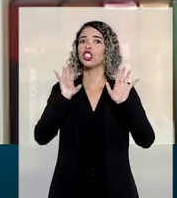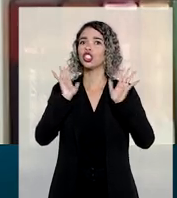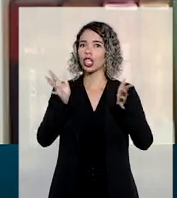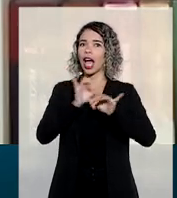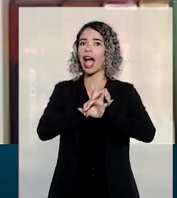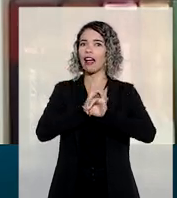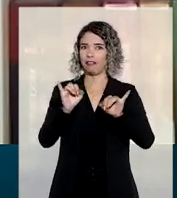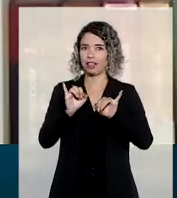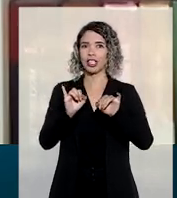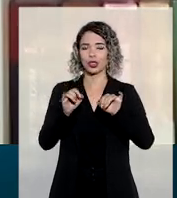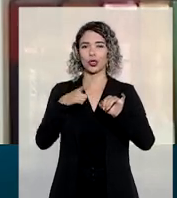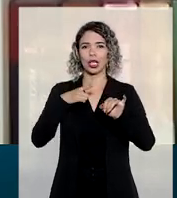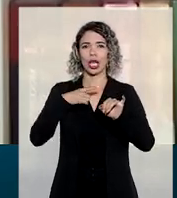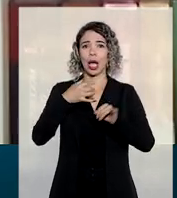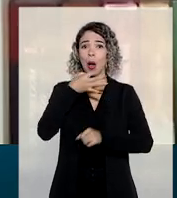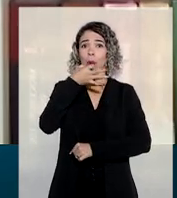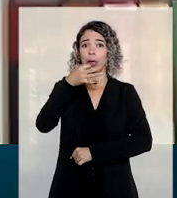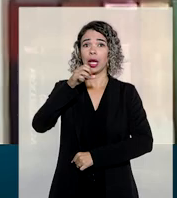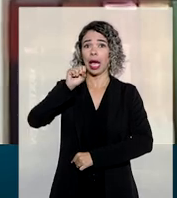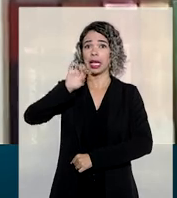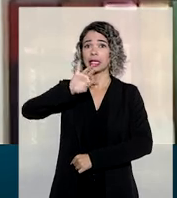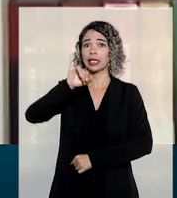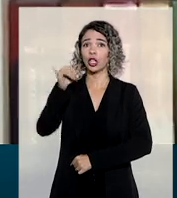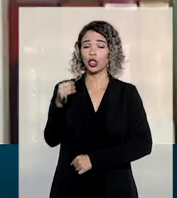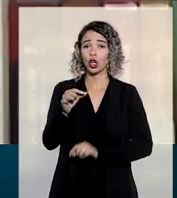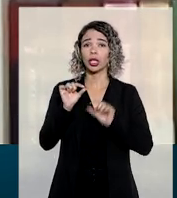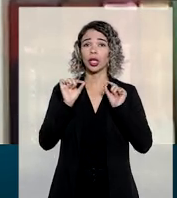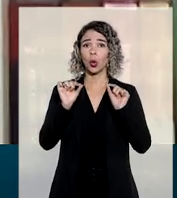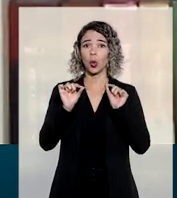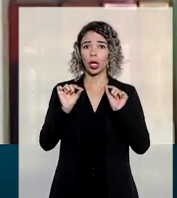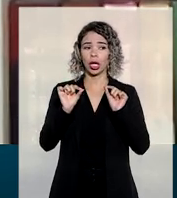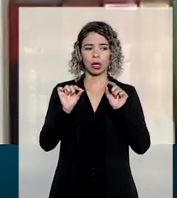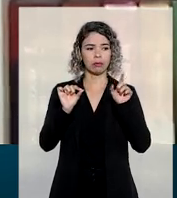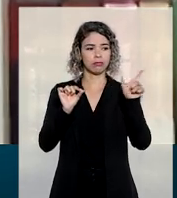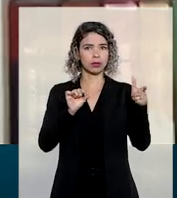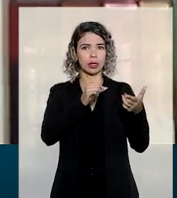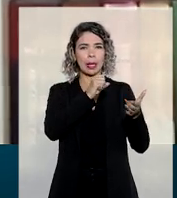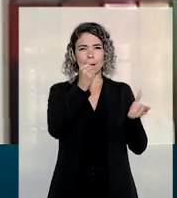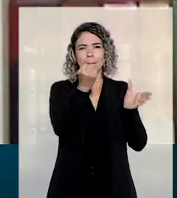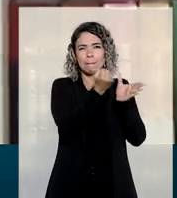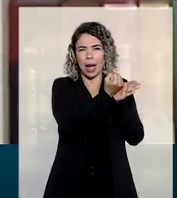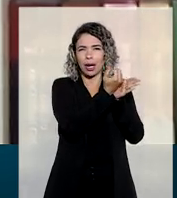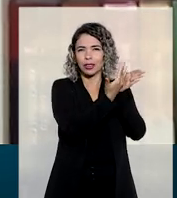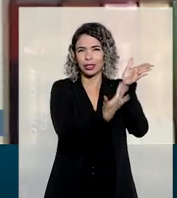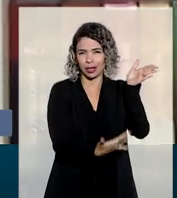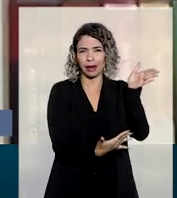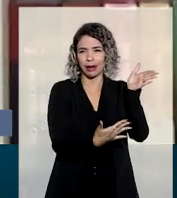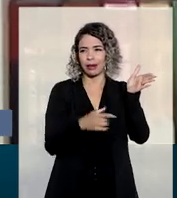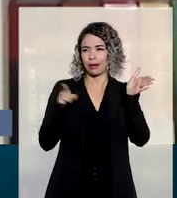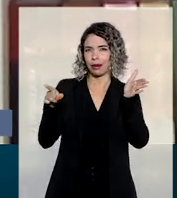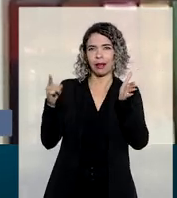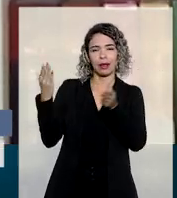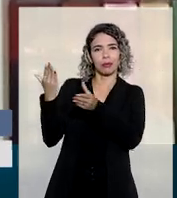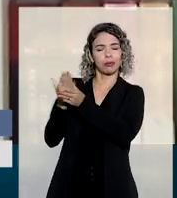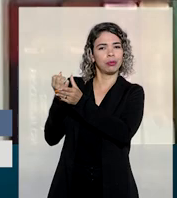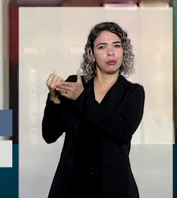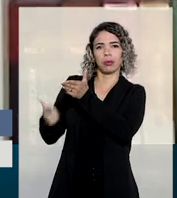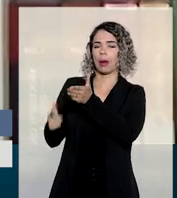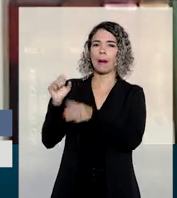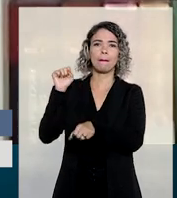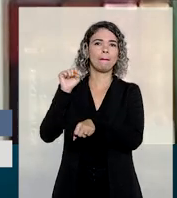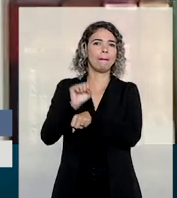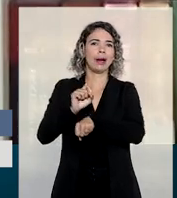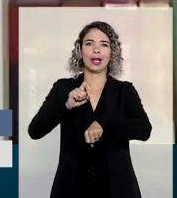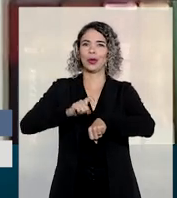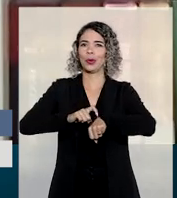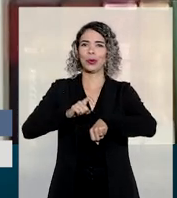o posicionamento do STJ é no sentido de que a oposição de embargos de declaração por uma parte não interrompe o